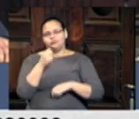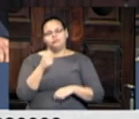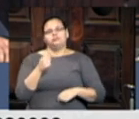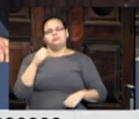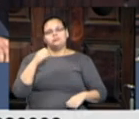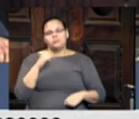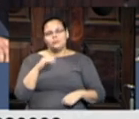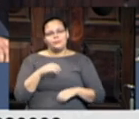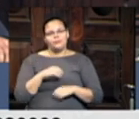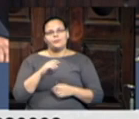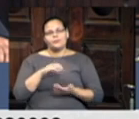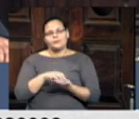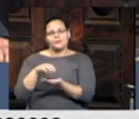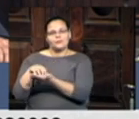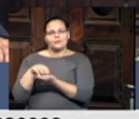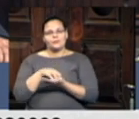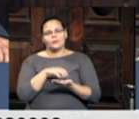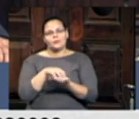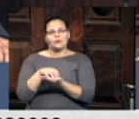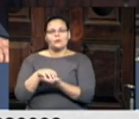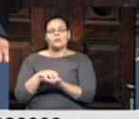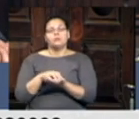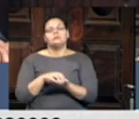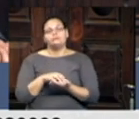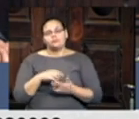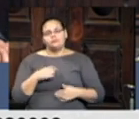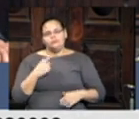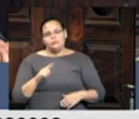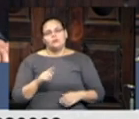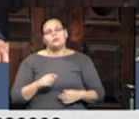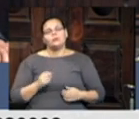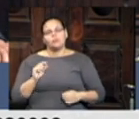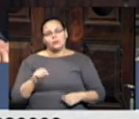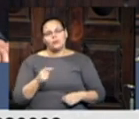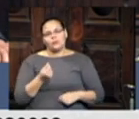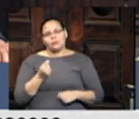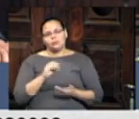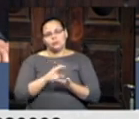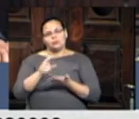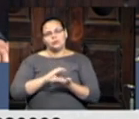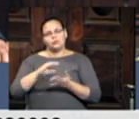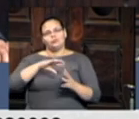Por isso são chamadas de multinacionais. Estamos abrindo mão para o capital mundial,